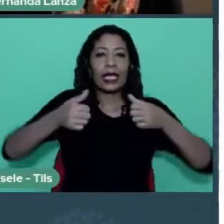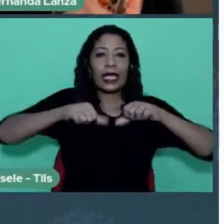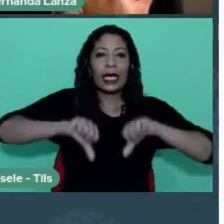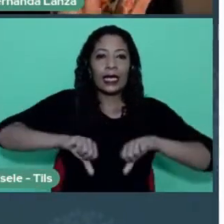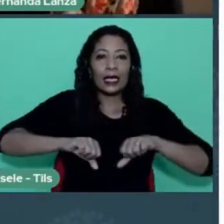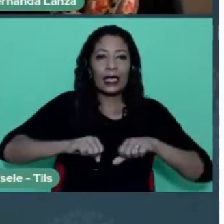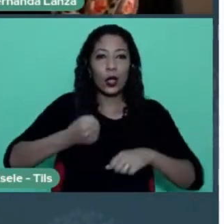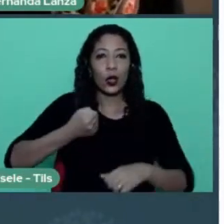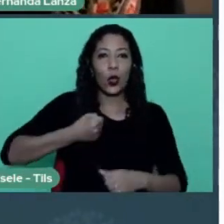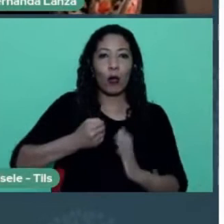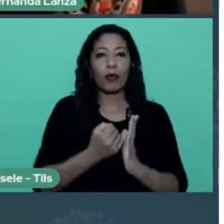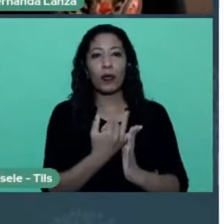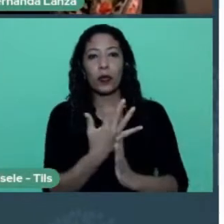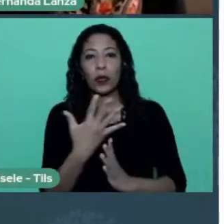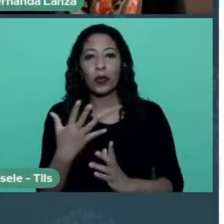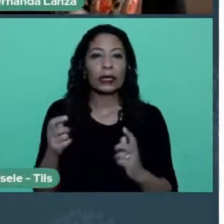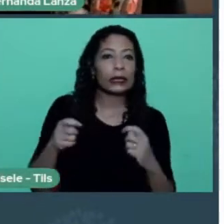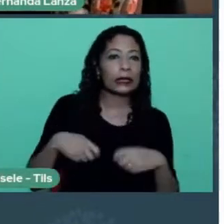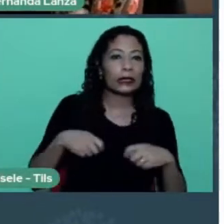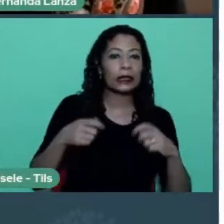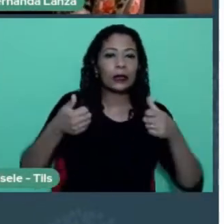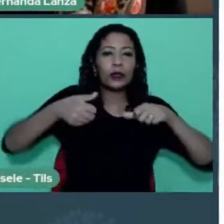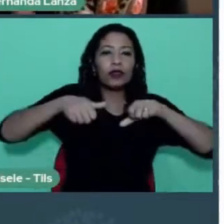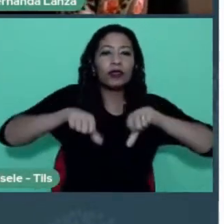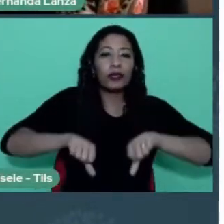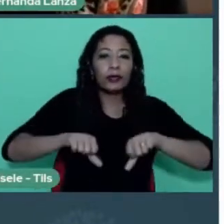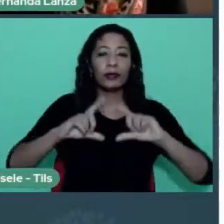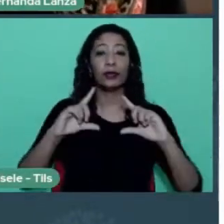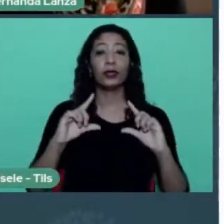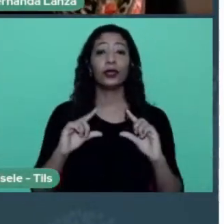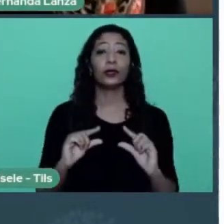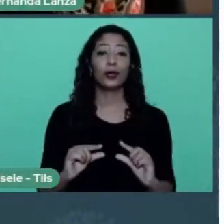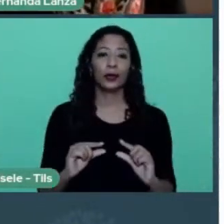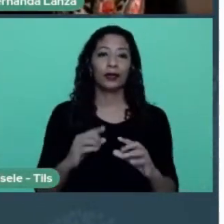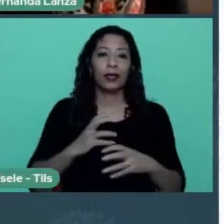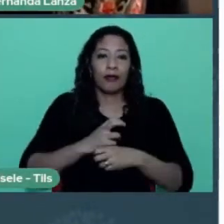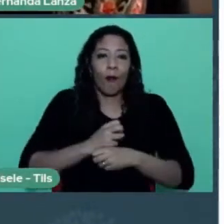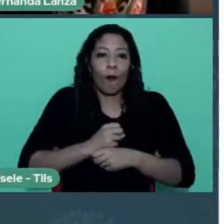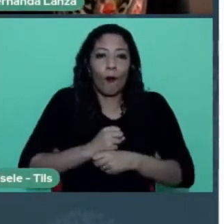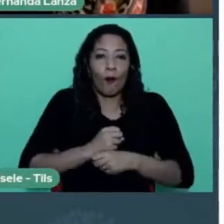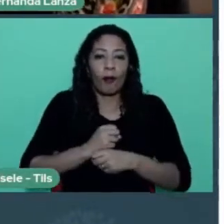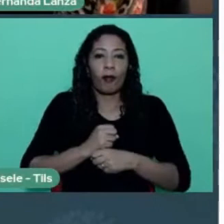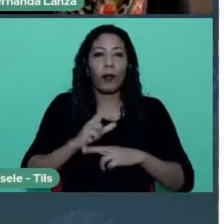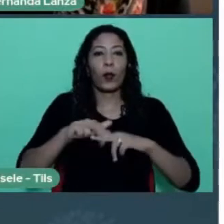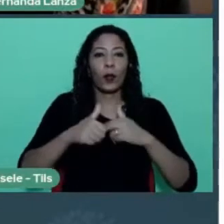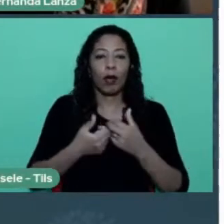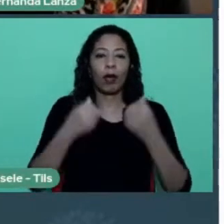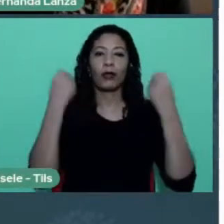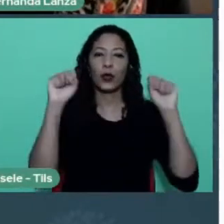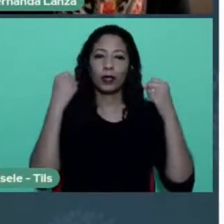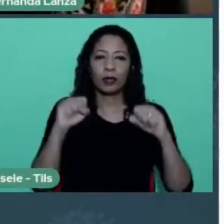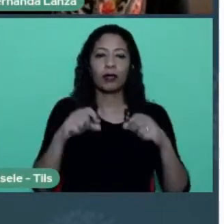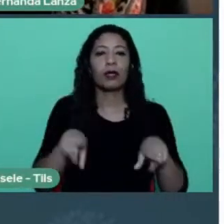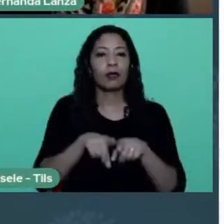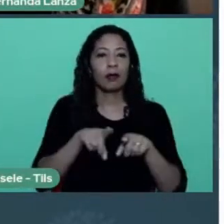na possibilidade de ter risco de crise, ter broncoespasmo induzido pelo exercício, crise que vai ser